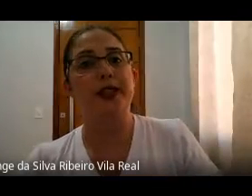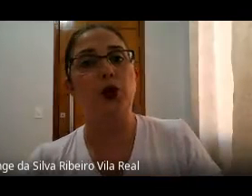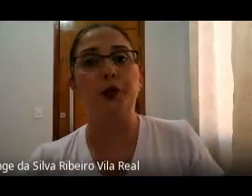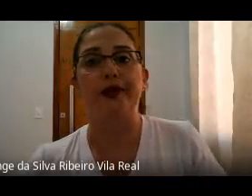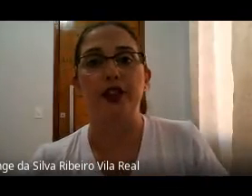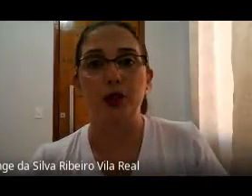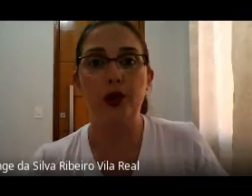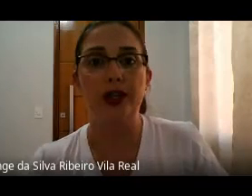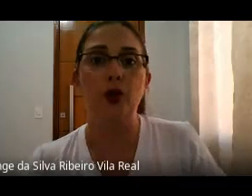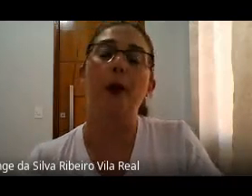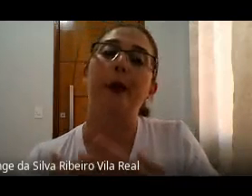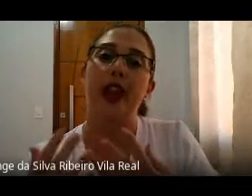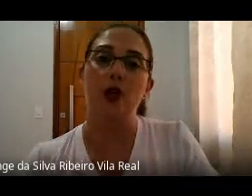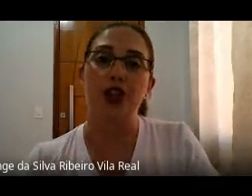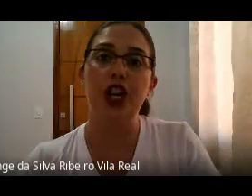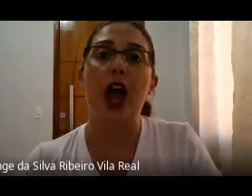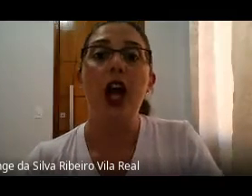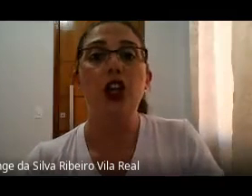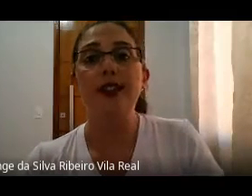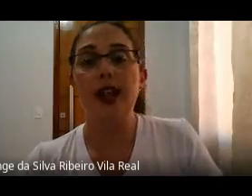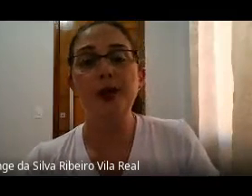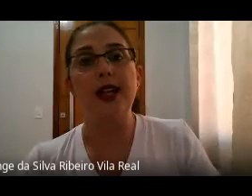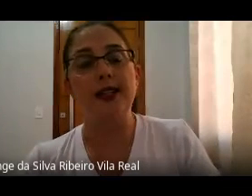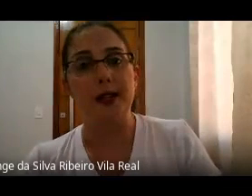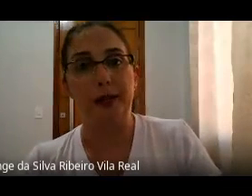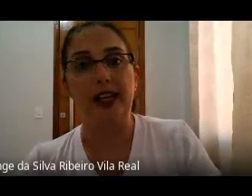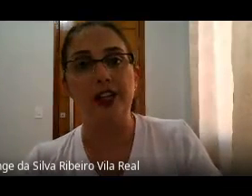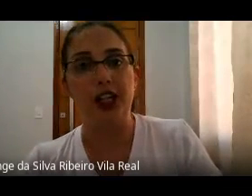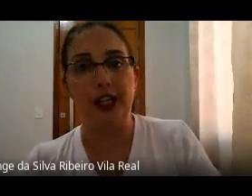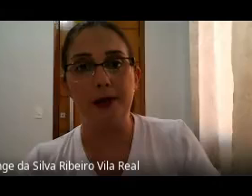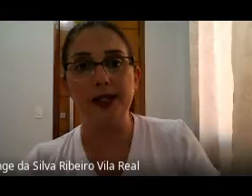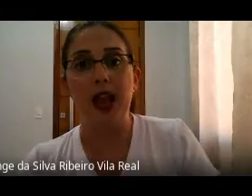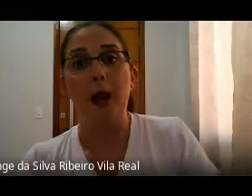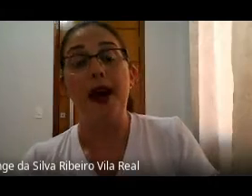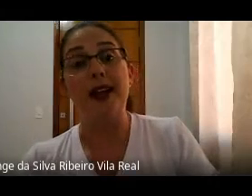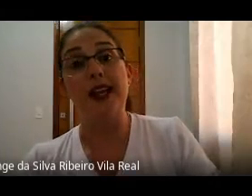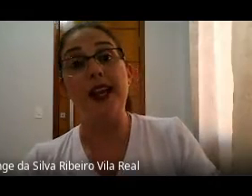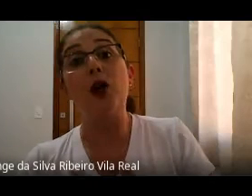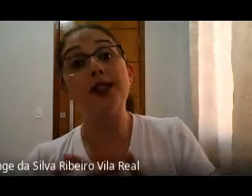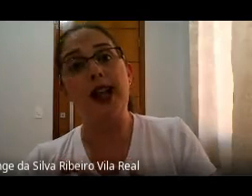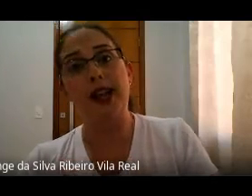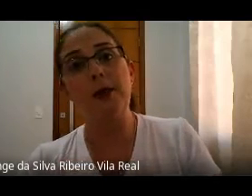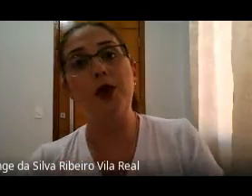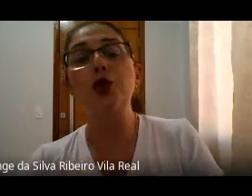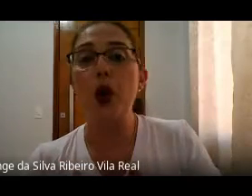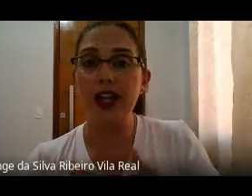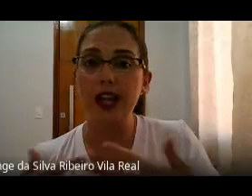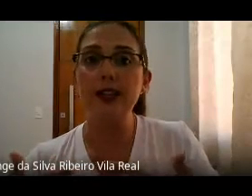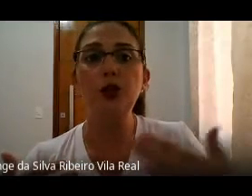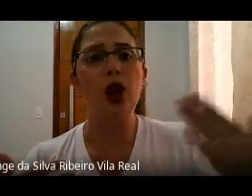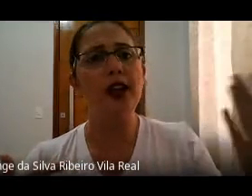de formação de professores, como pedagogia, nós temos a disciplina de Libras para que os